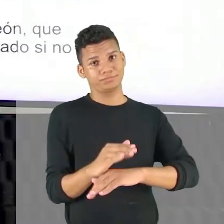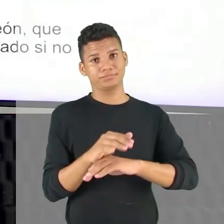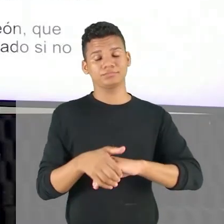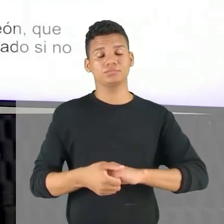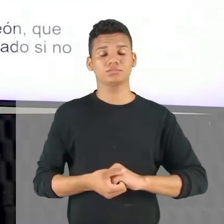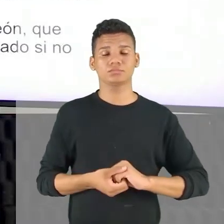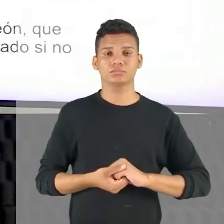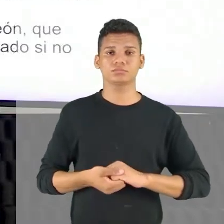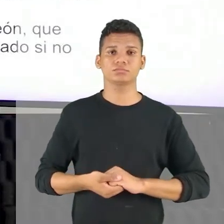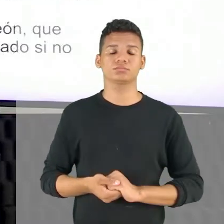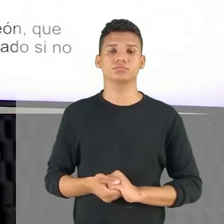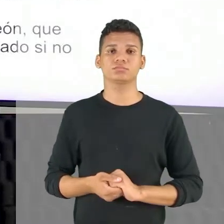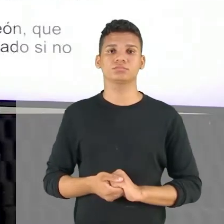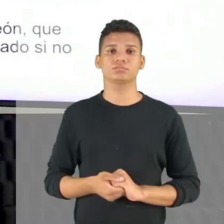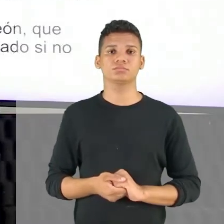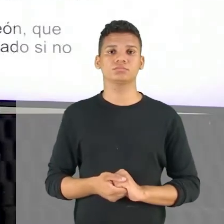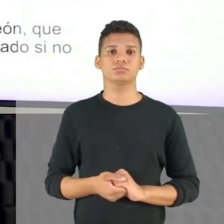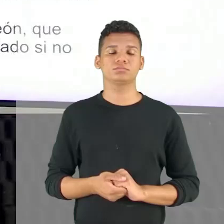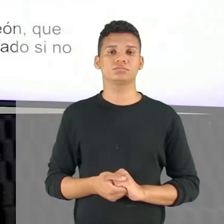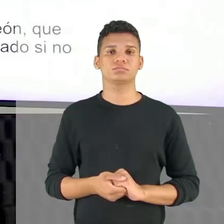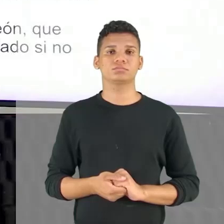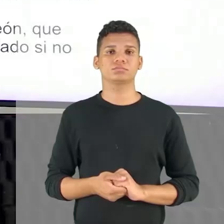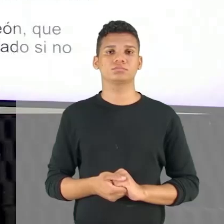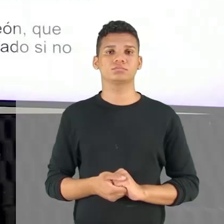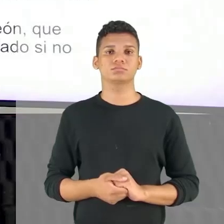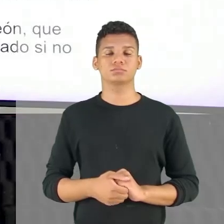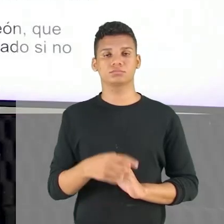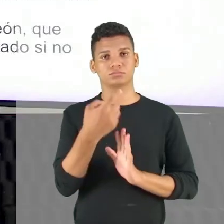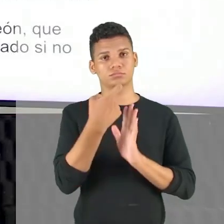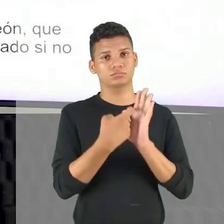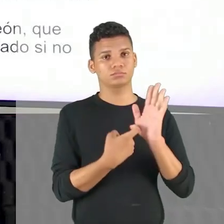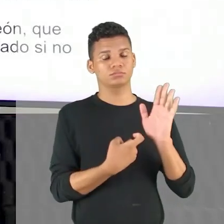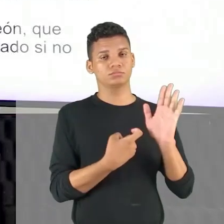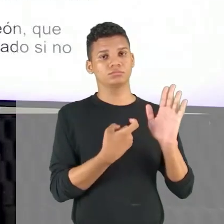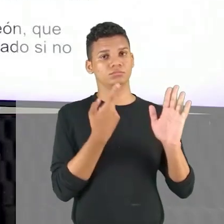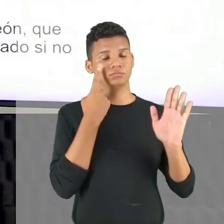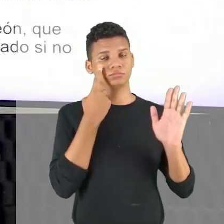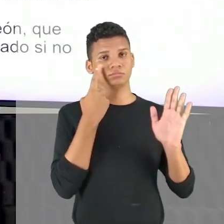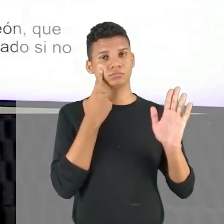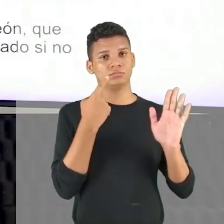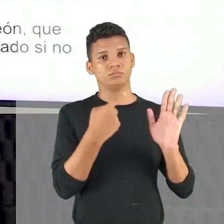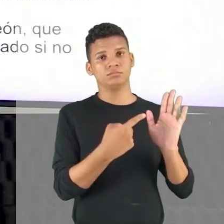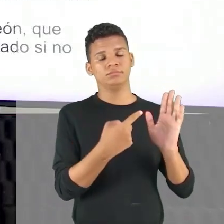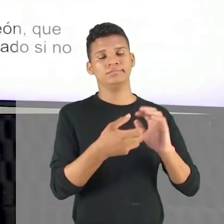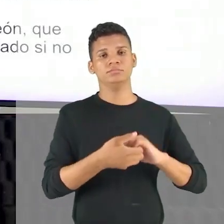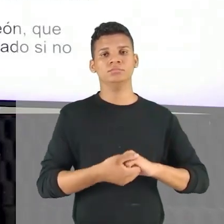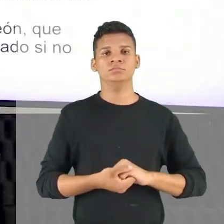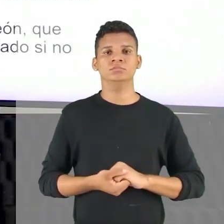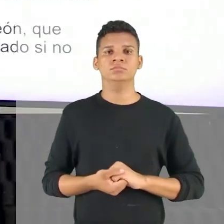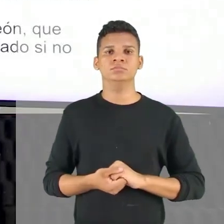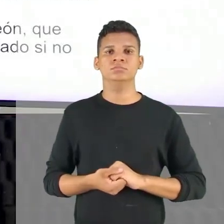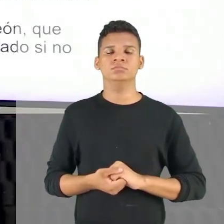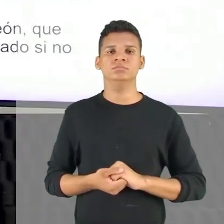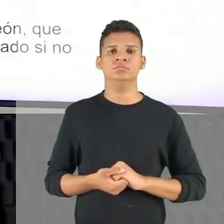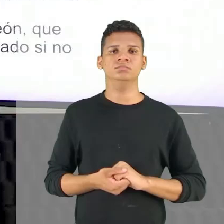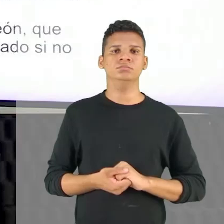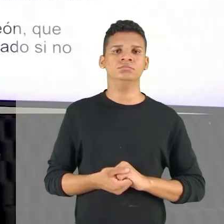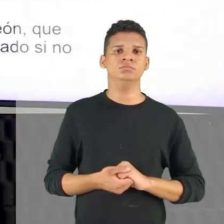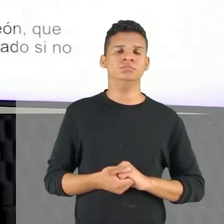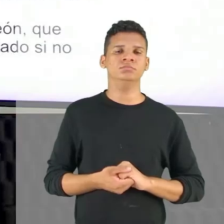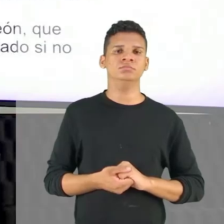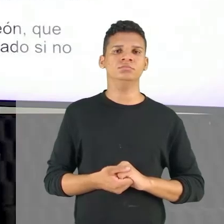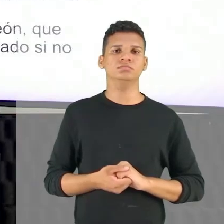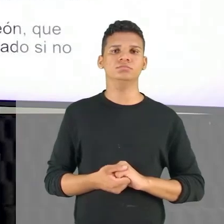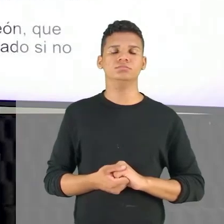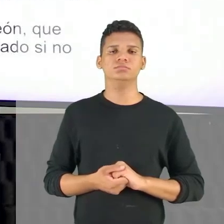a aguardar a saída, mientras el asno ingresava a la cueva, coceando e rebuznando para